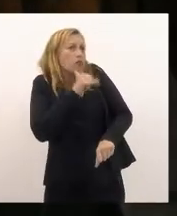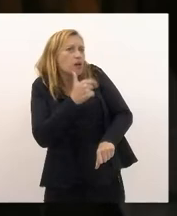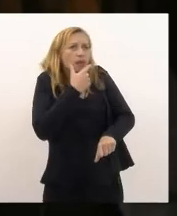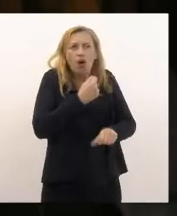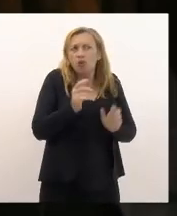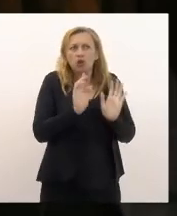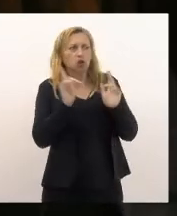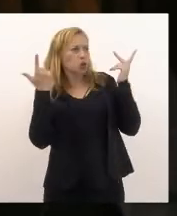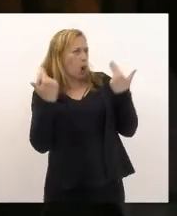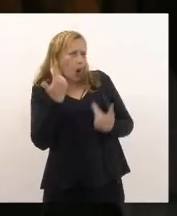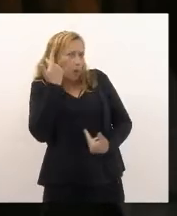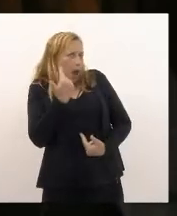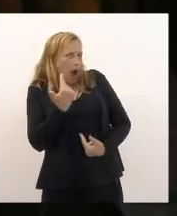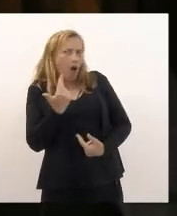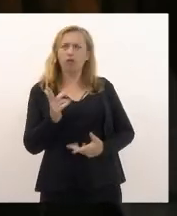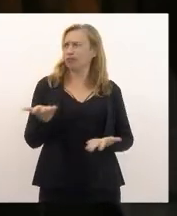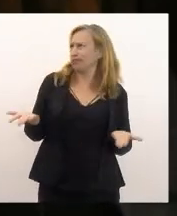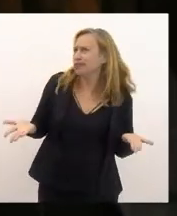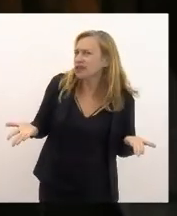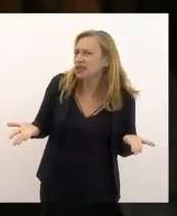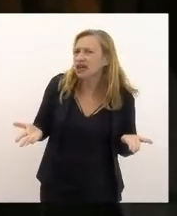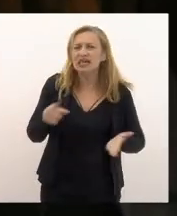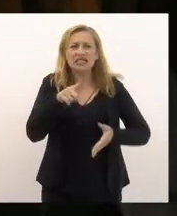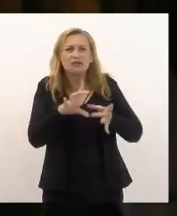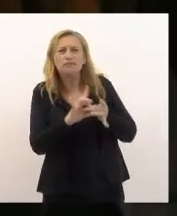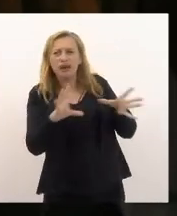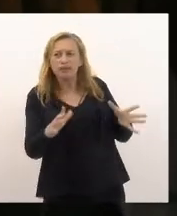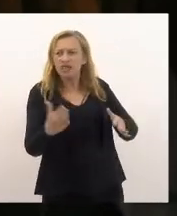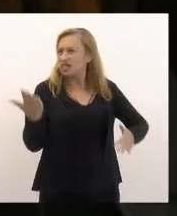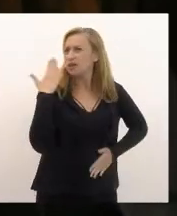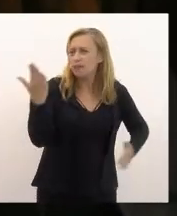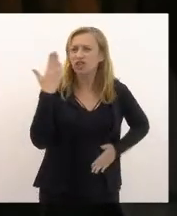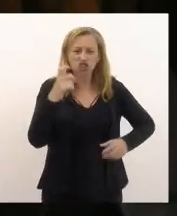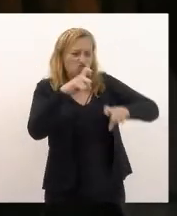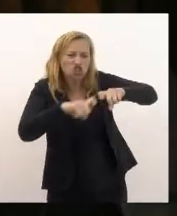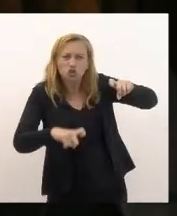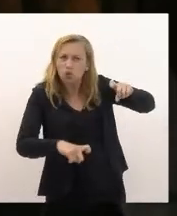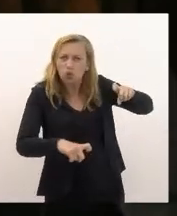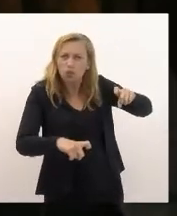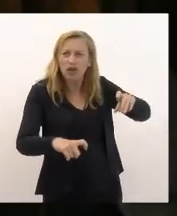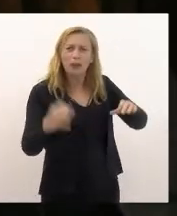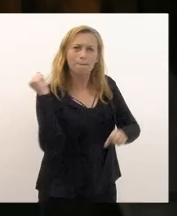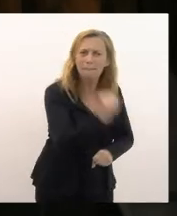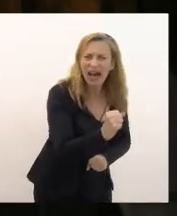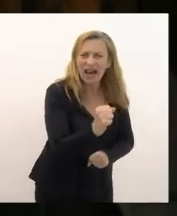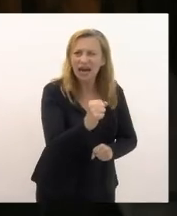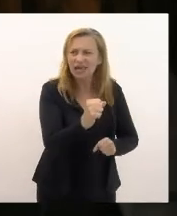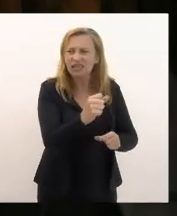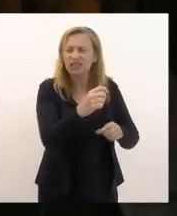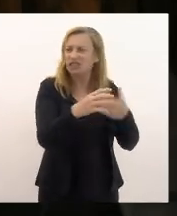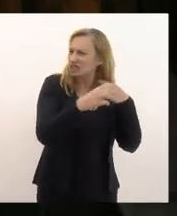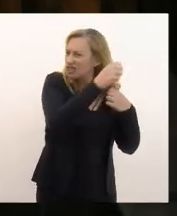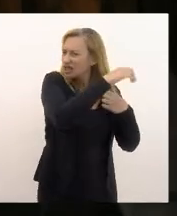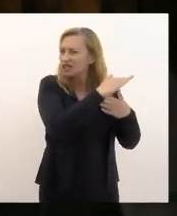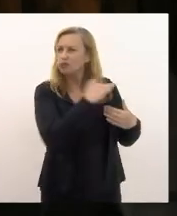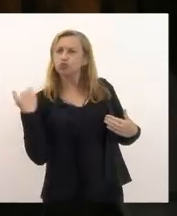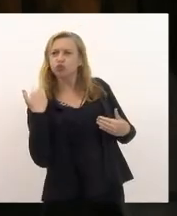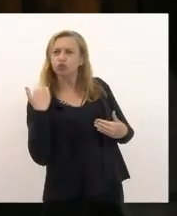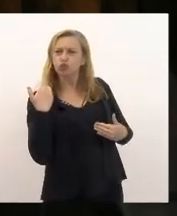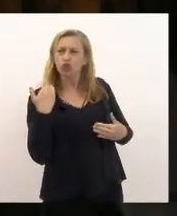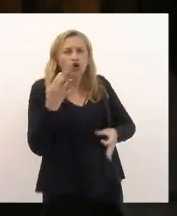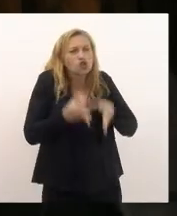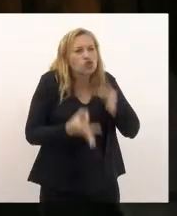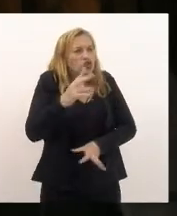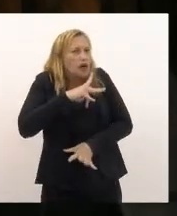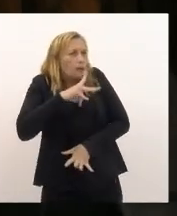multigênero. Ora, se eles permitem que os traficantes estuprem, assassinem, matem, cortem o cabelo, façam a sua própria justiça dentro